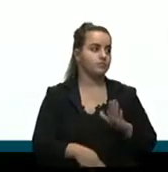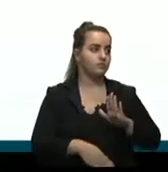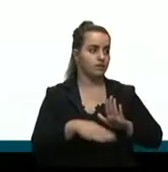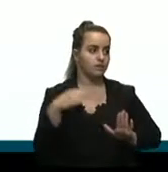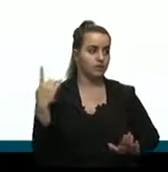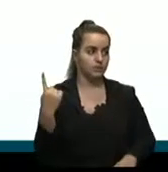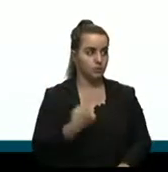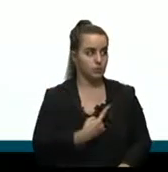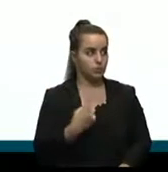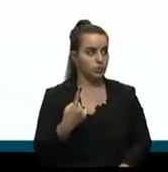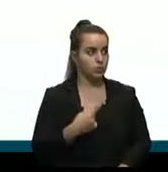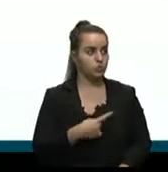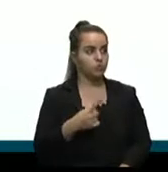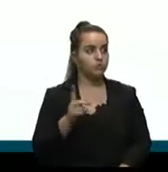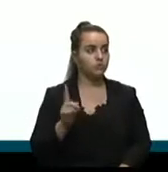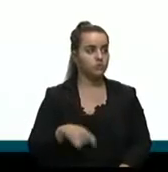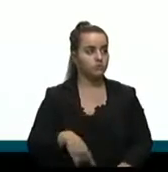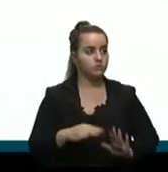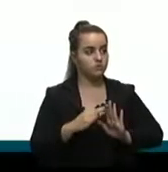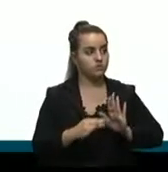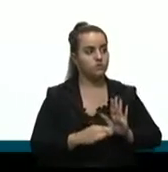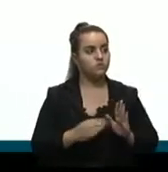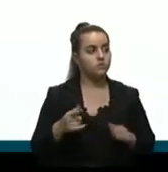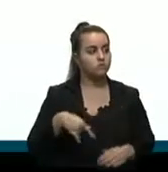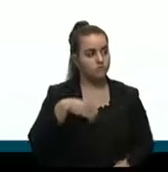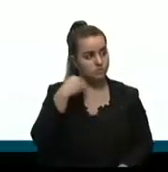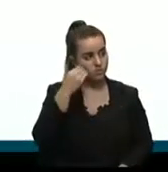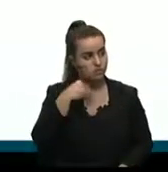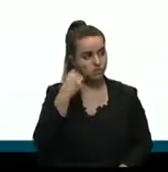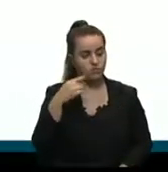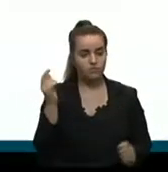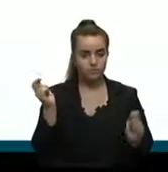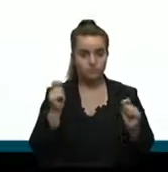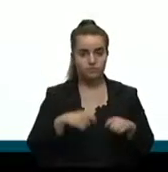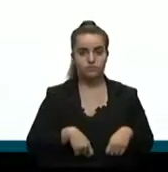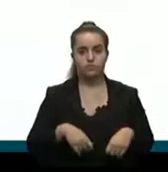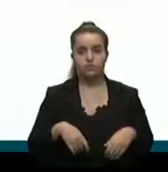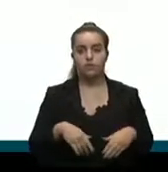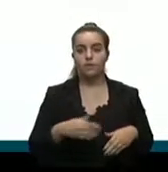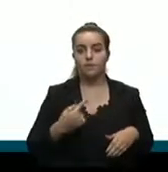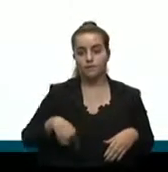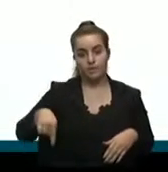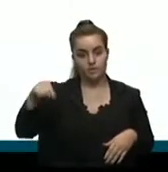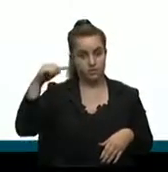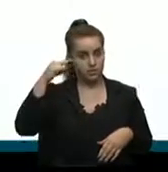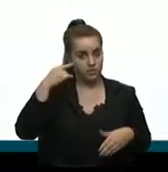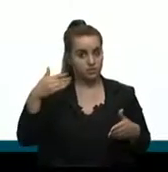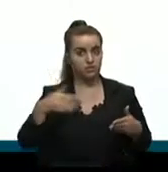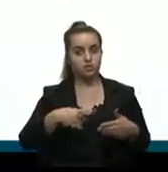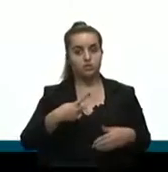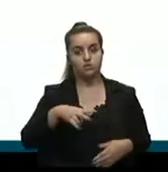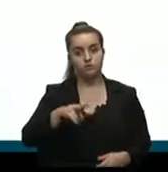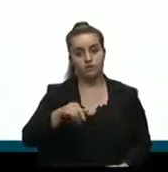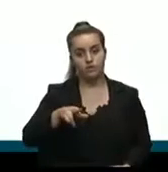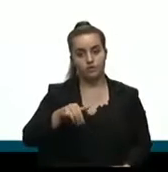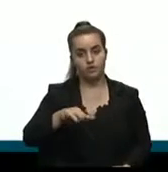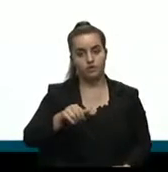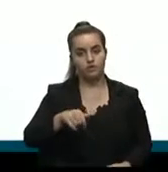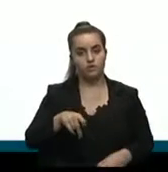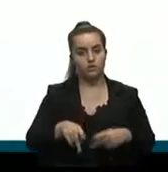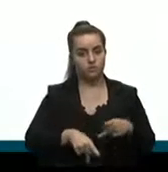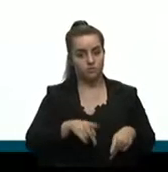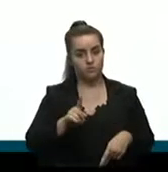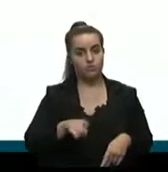Veja, então, os passos a serem seguidos no teste de hipótese, considerando que a variância